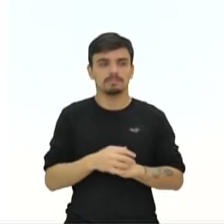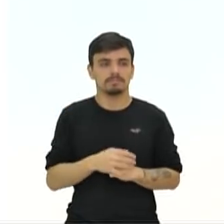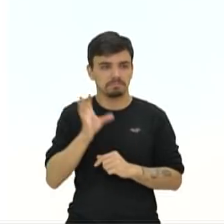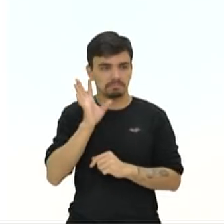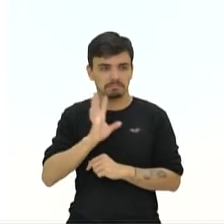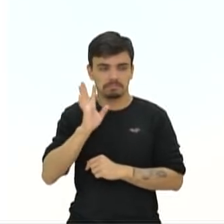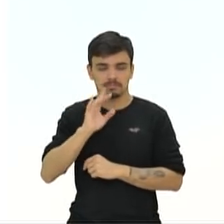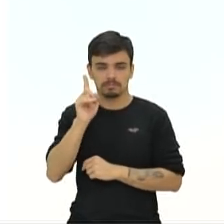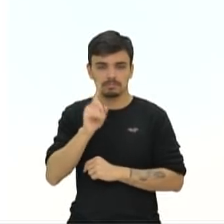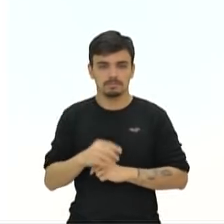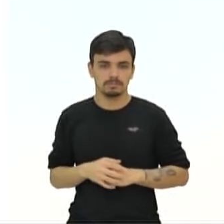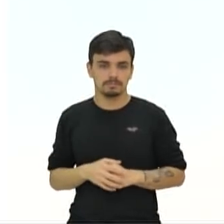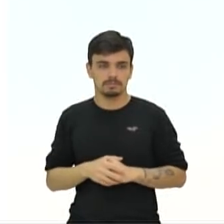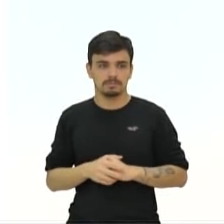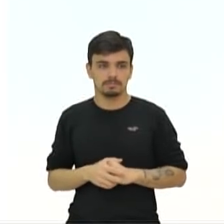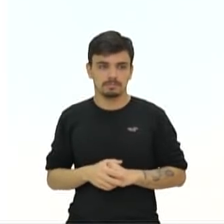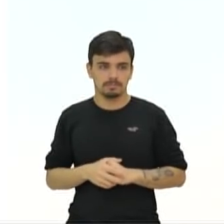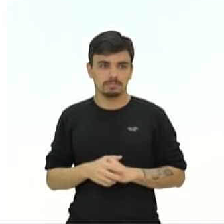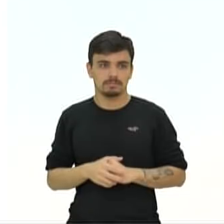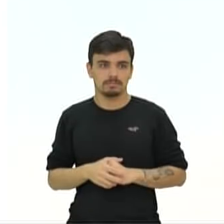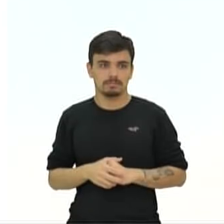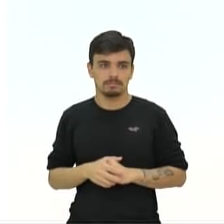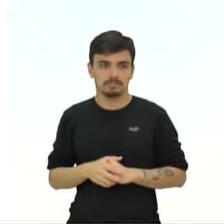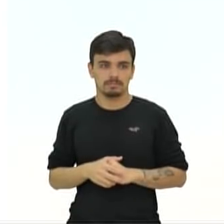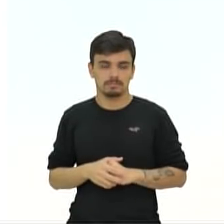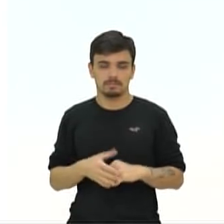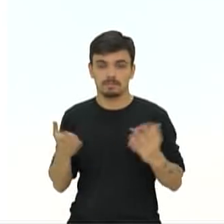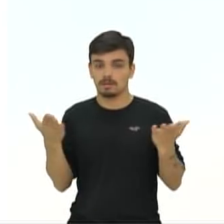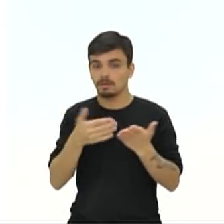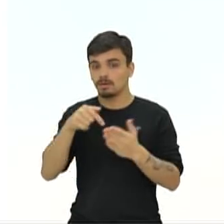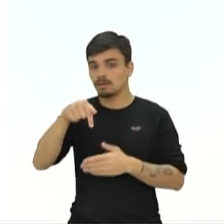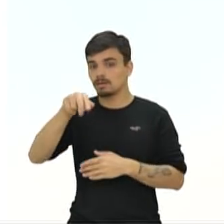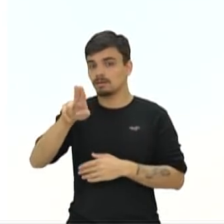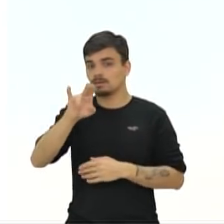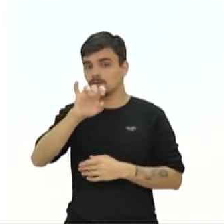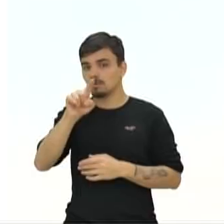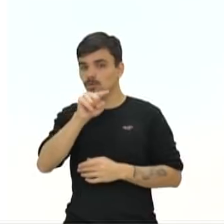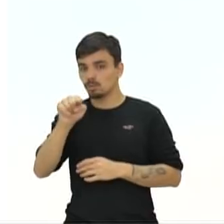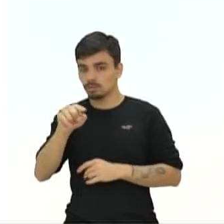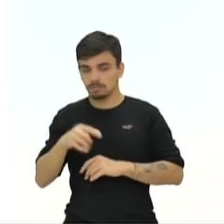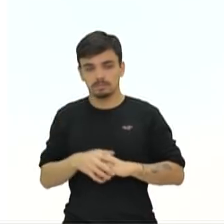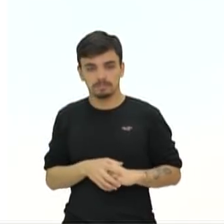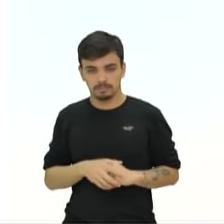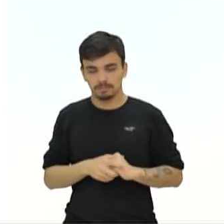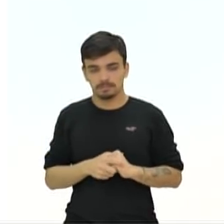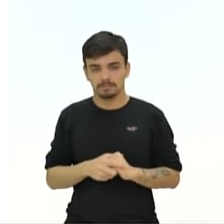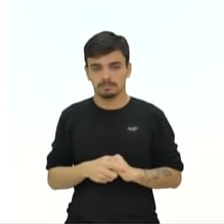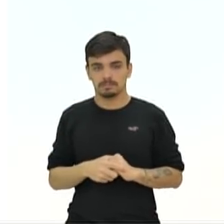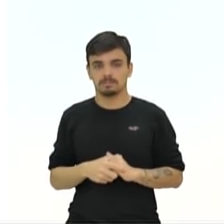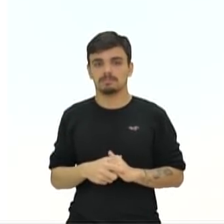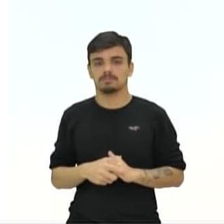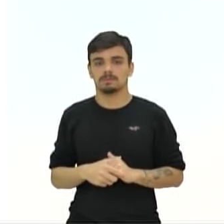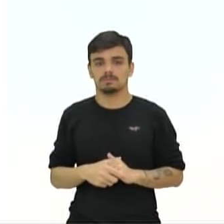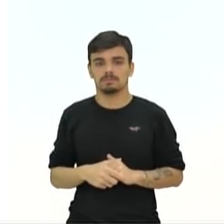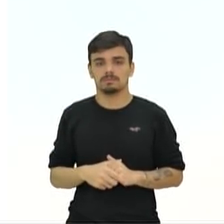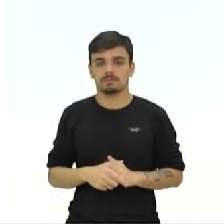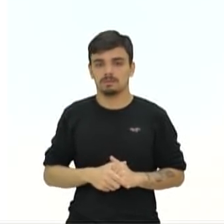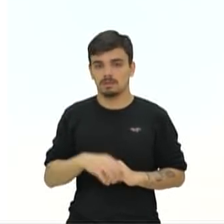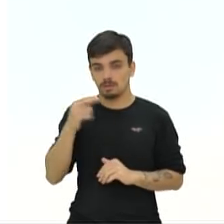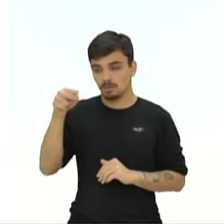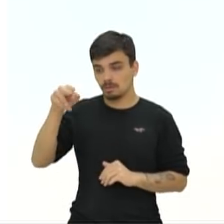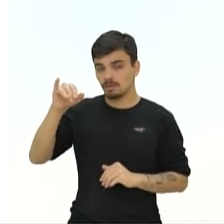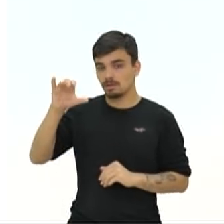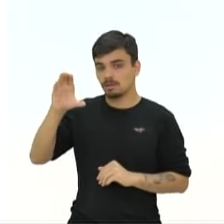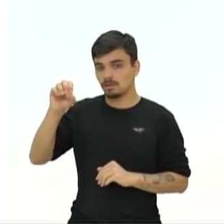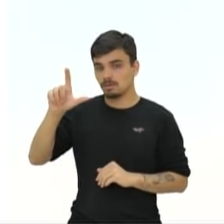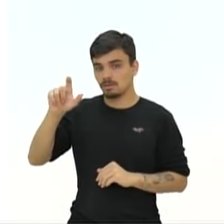né? Vamos continuar a nossa aula. Então, vamos para o quiz. Vamos lá. Nicolau